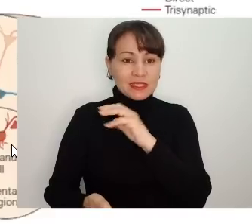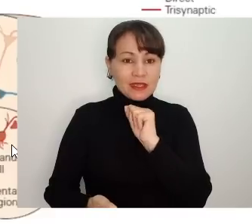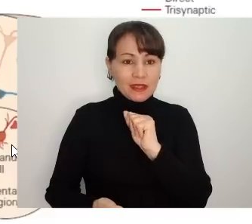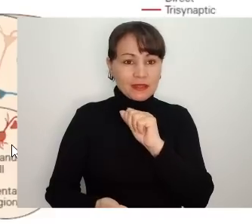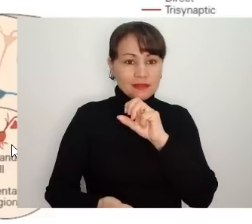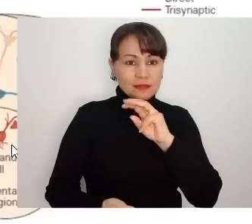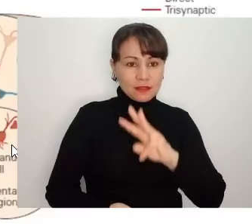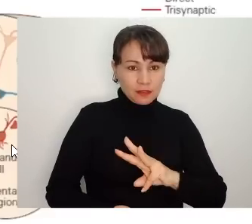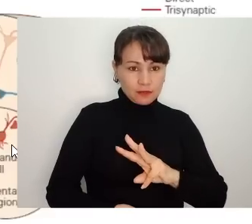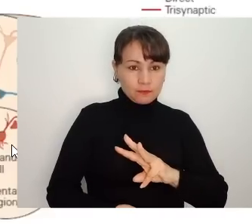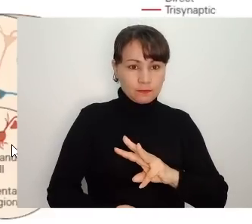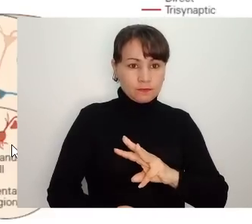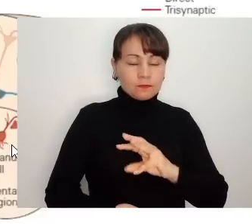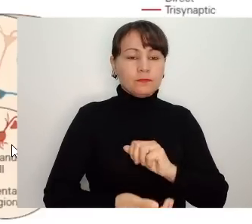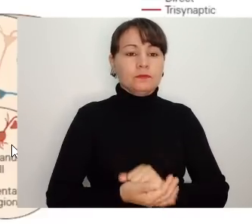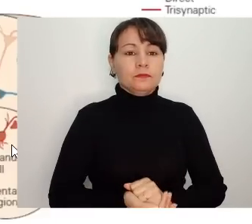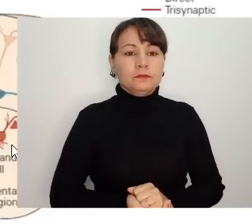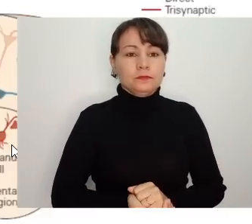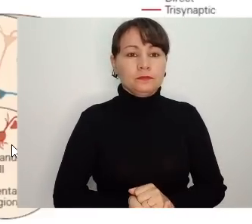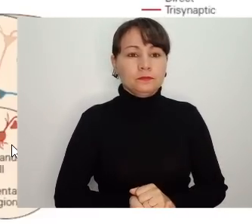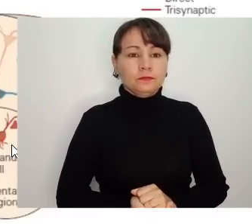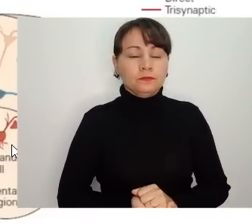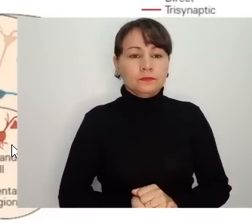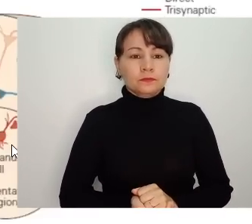chamado CA3.